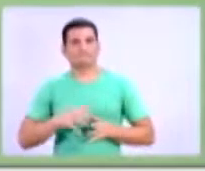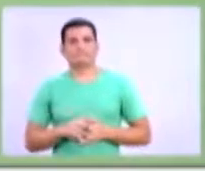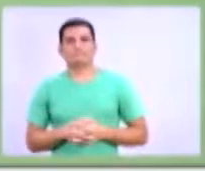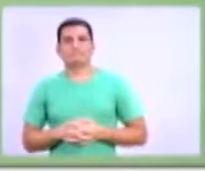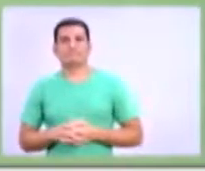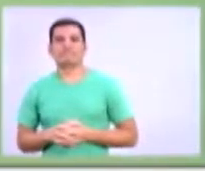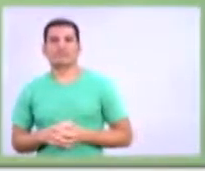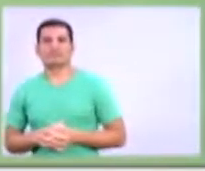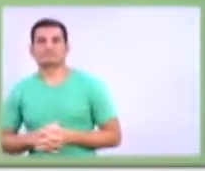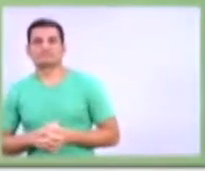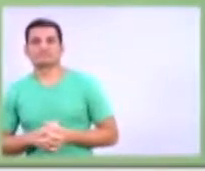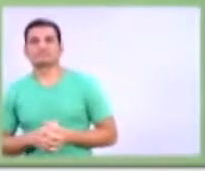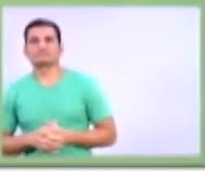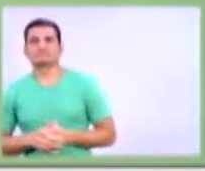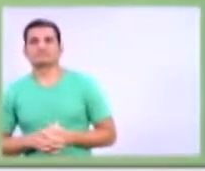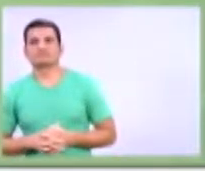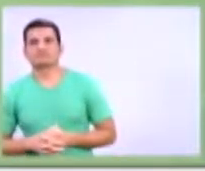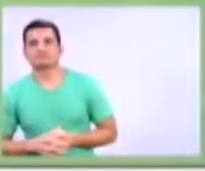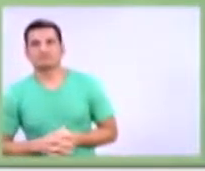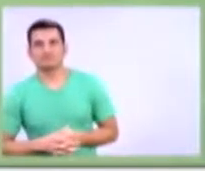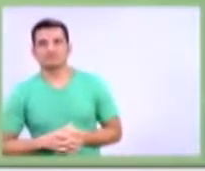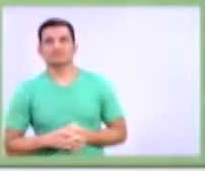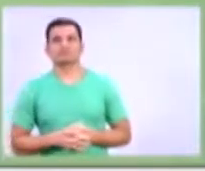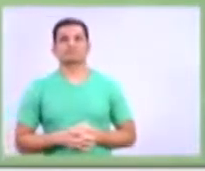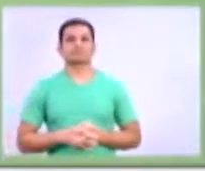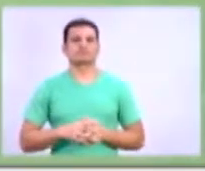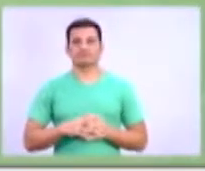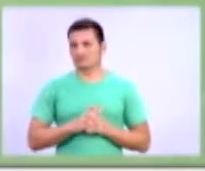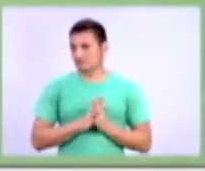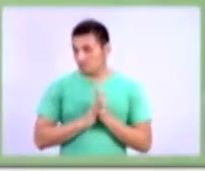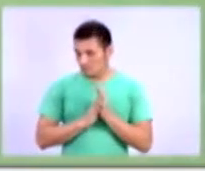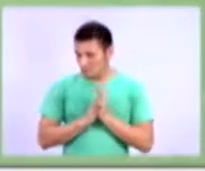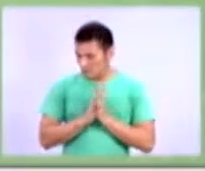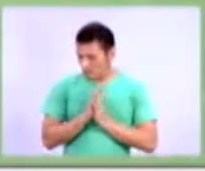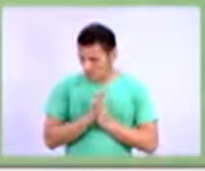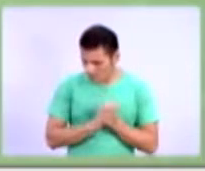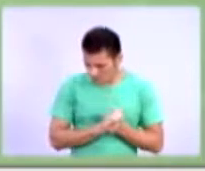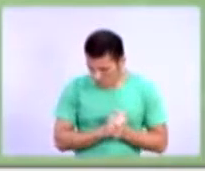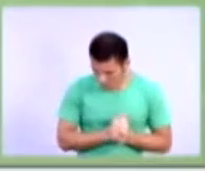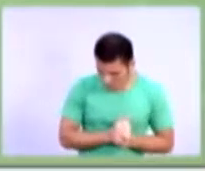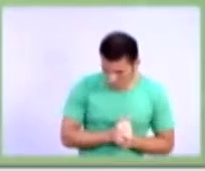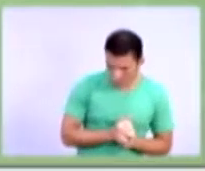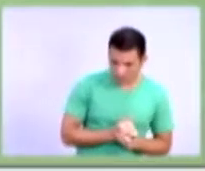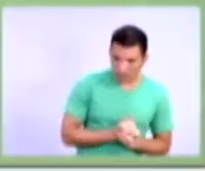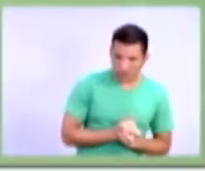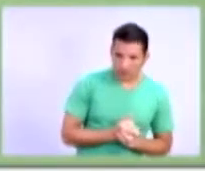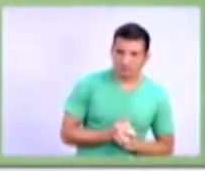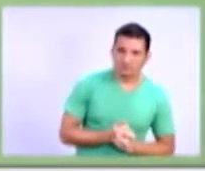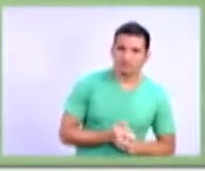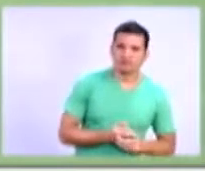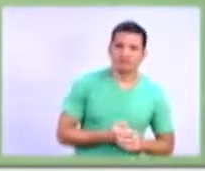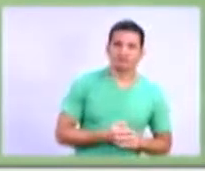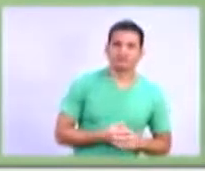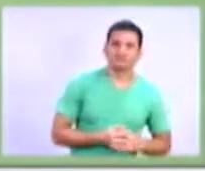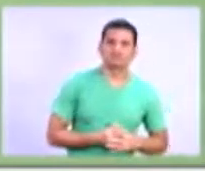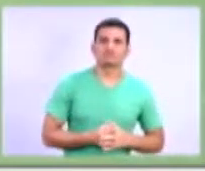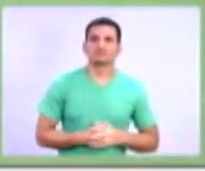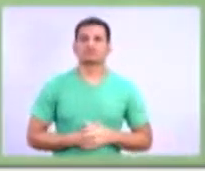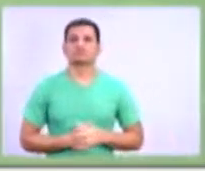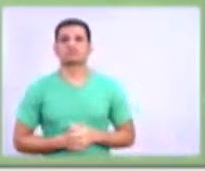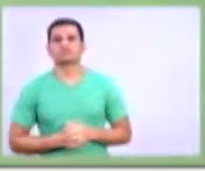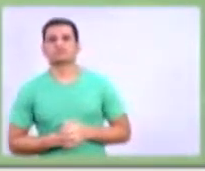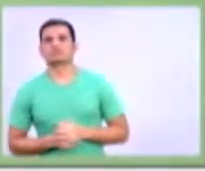E aí nós temos agora a ética empresarial, que trata da questão, né, da nossa disciplina,